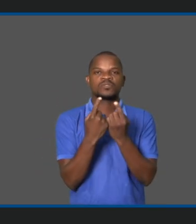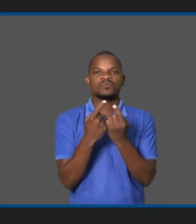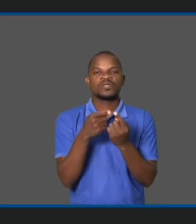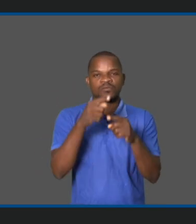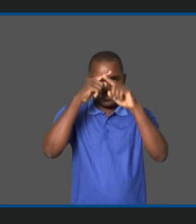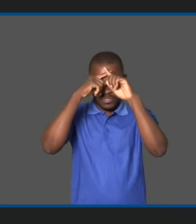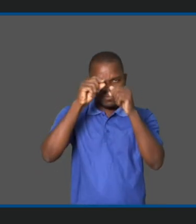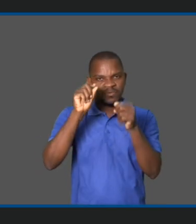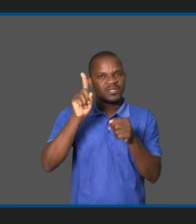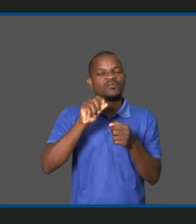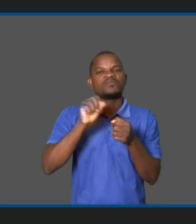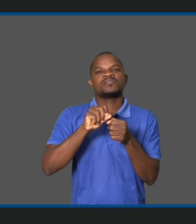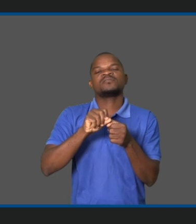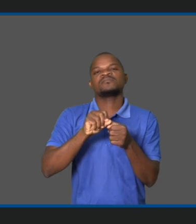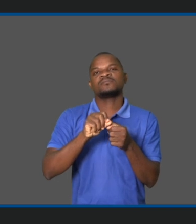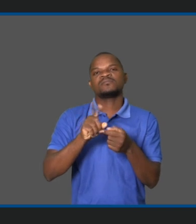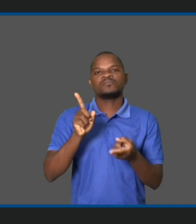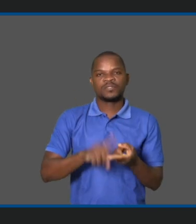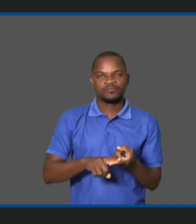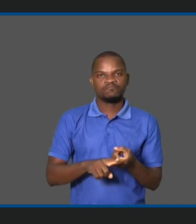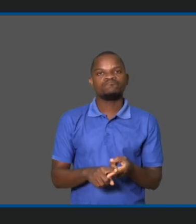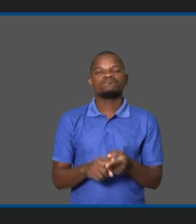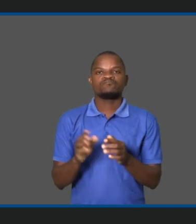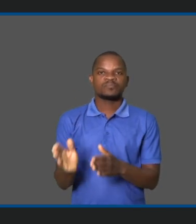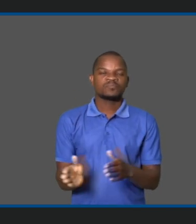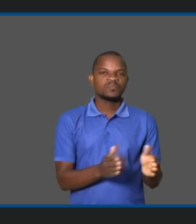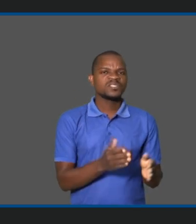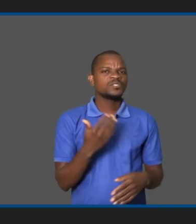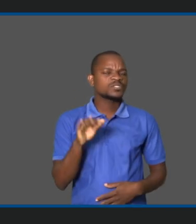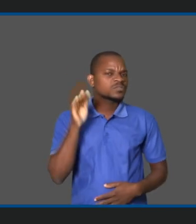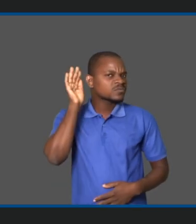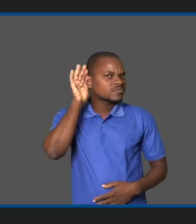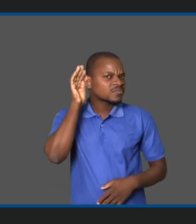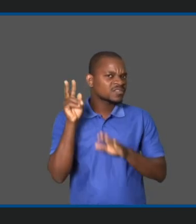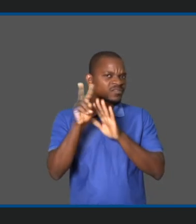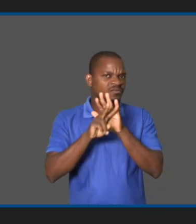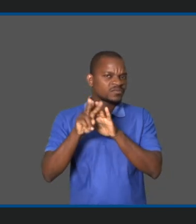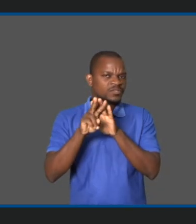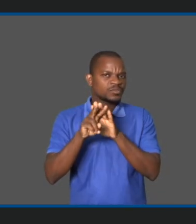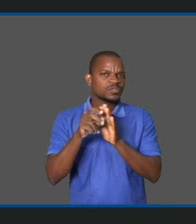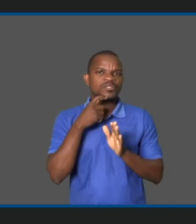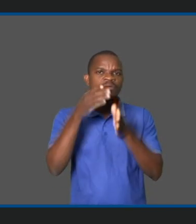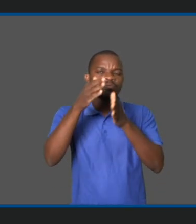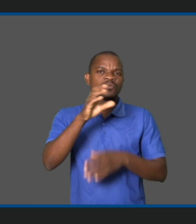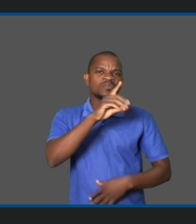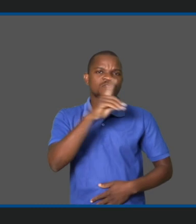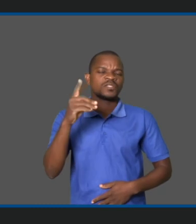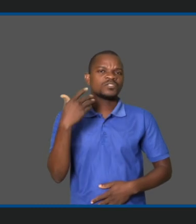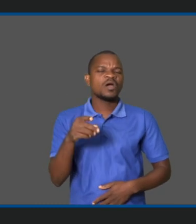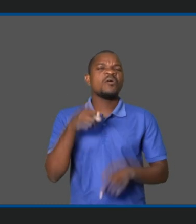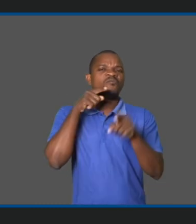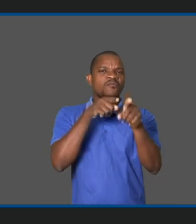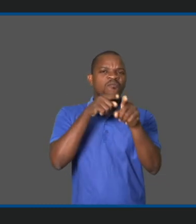óbvio que o cidadão procura palavras ofensivas para o agente. Talvez possa ser este